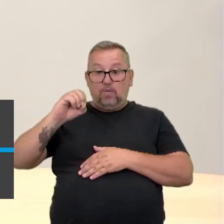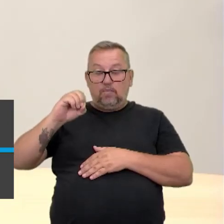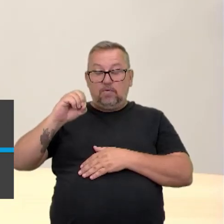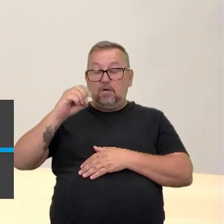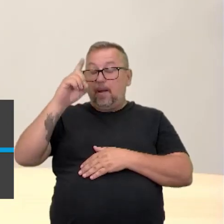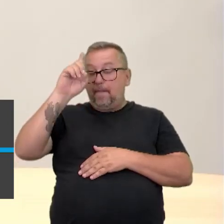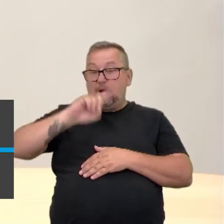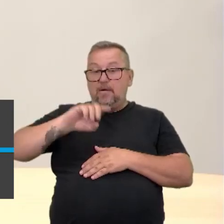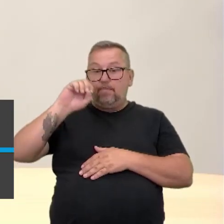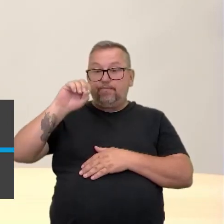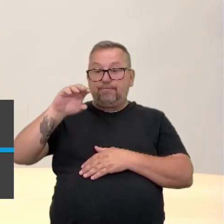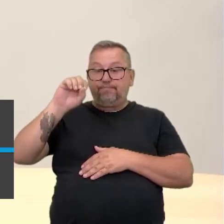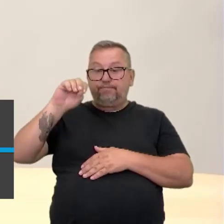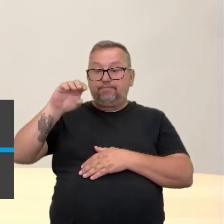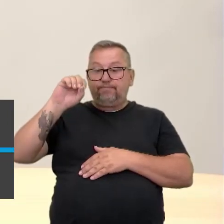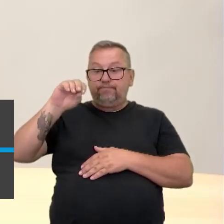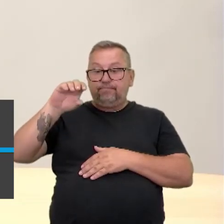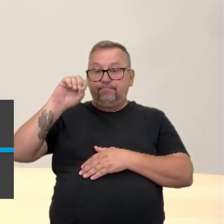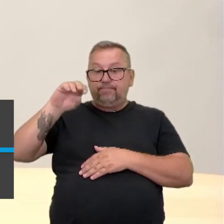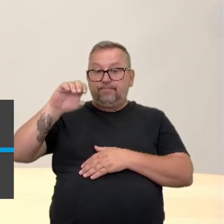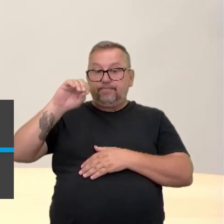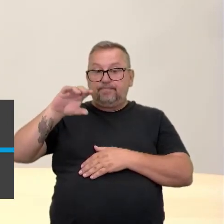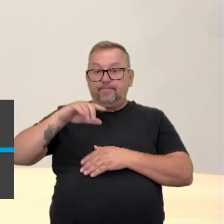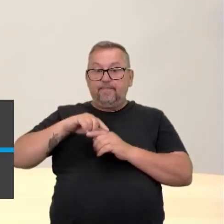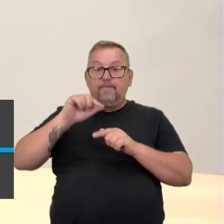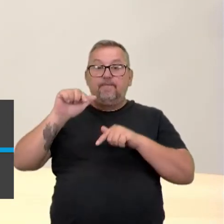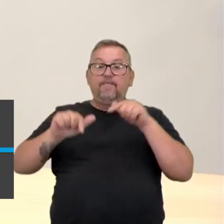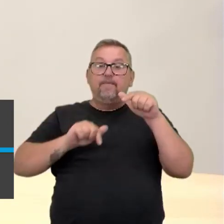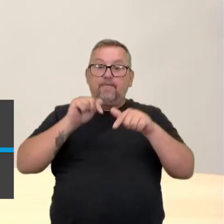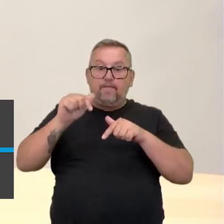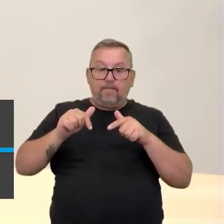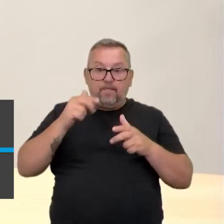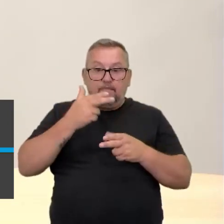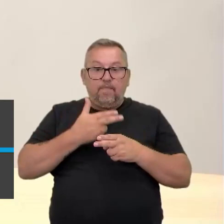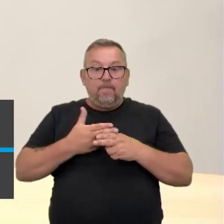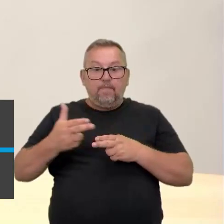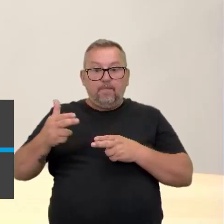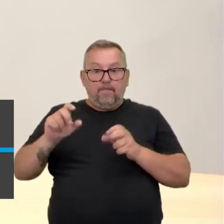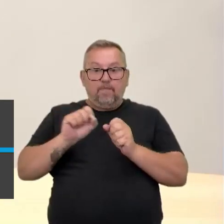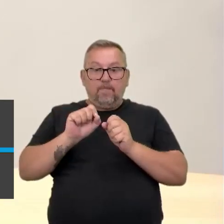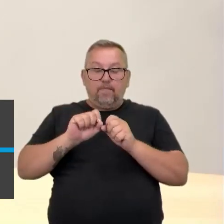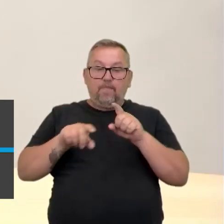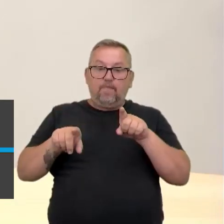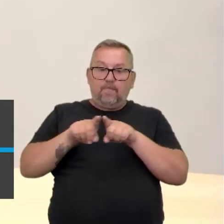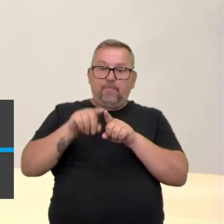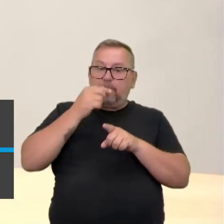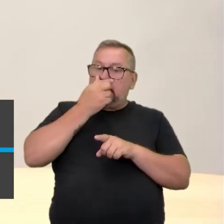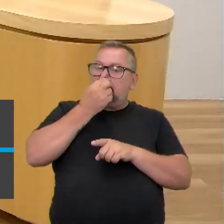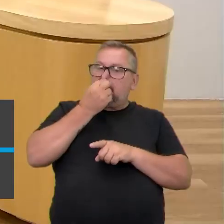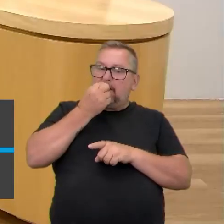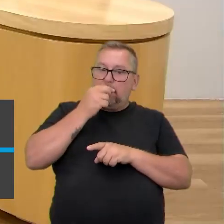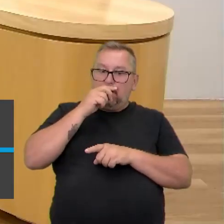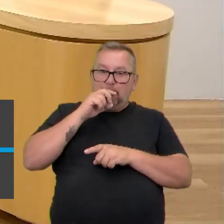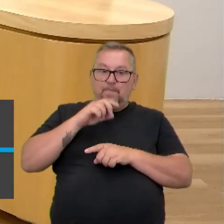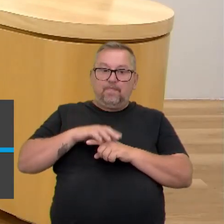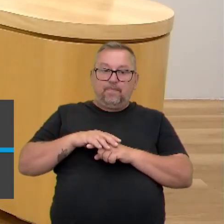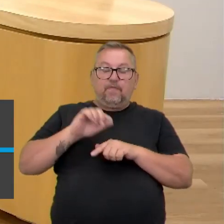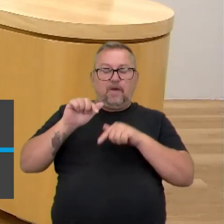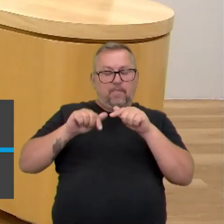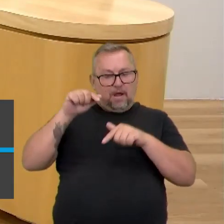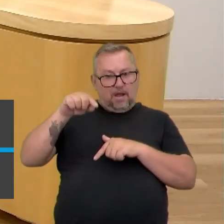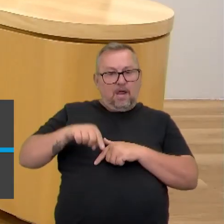Uhum. A gente trabalha aqui num bairro que é classe média alta. Classe média alta. Né? Tem uma